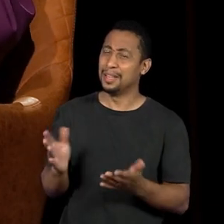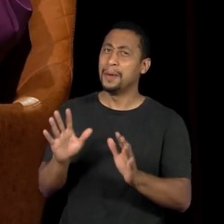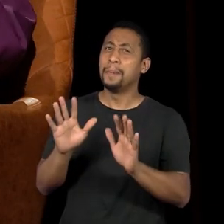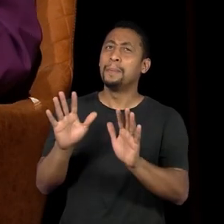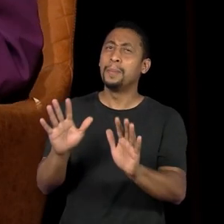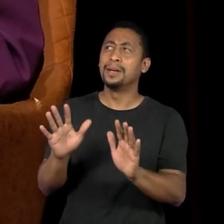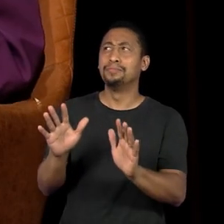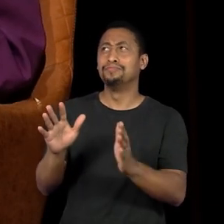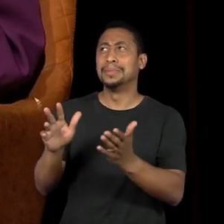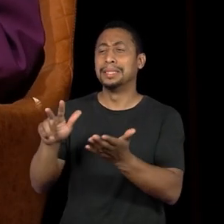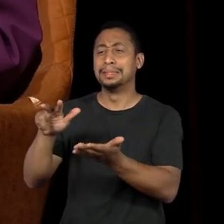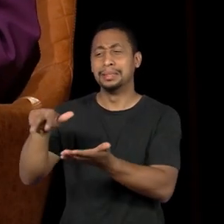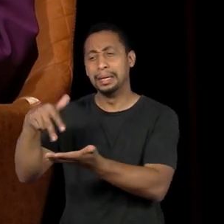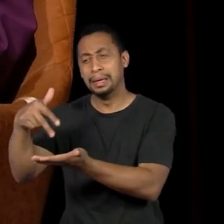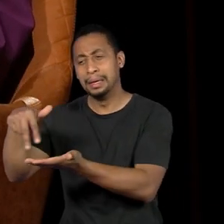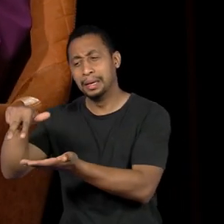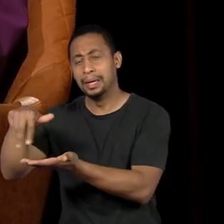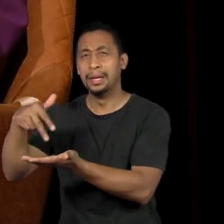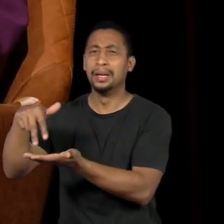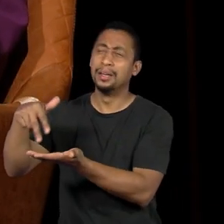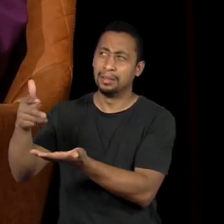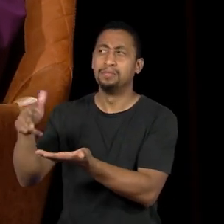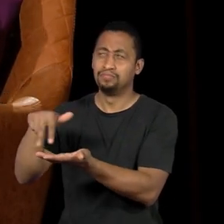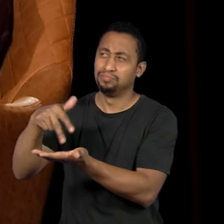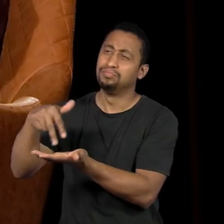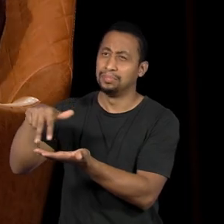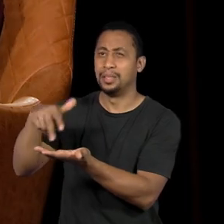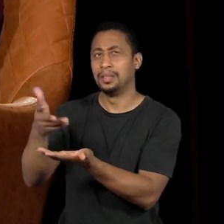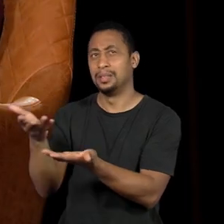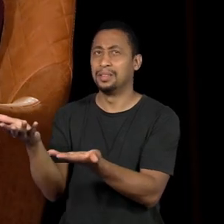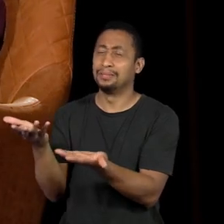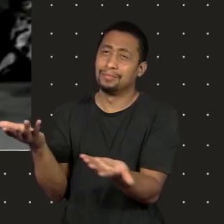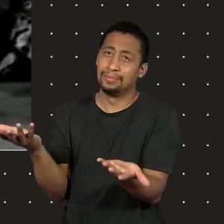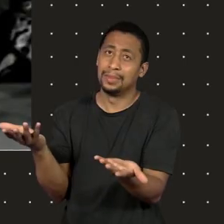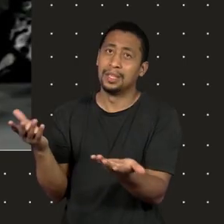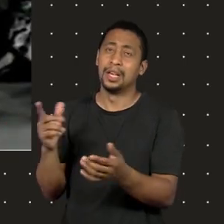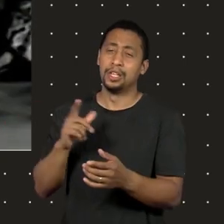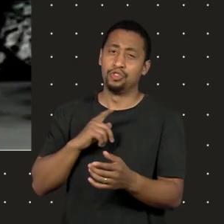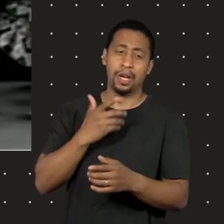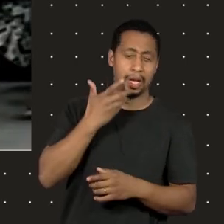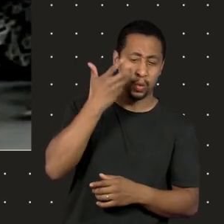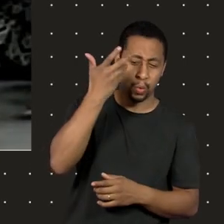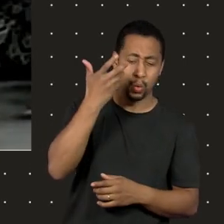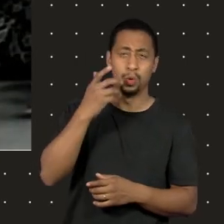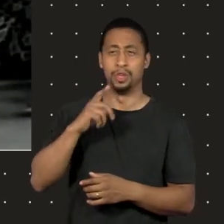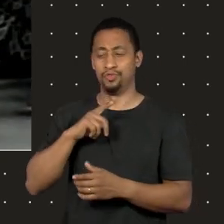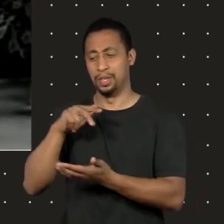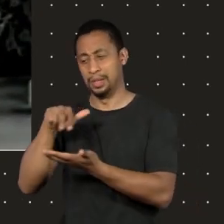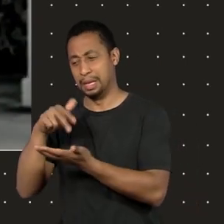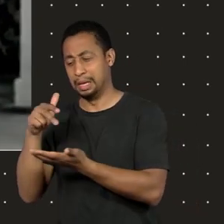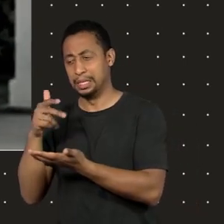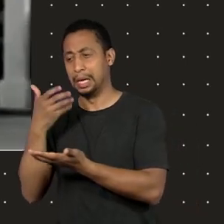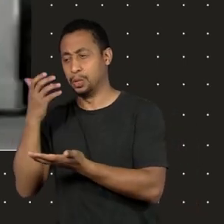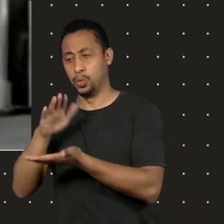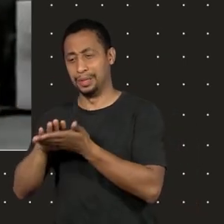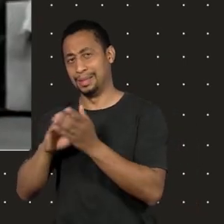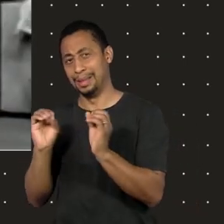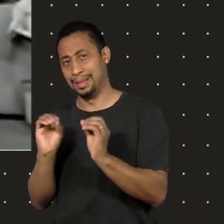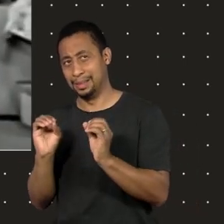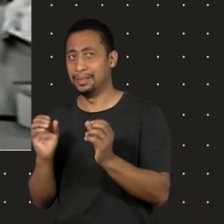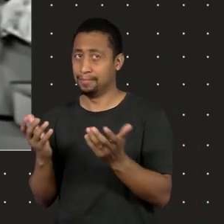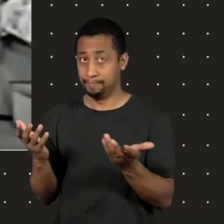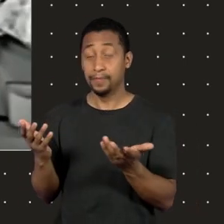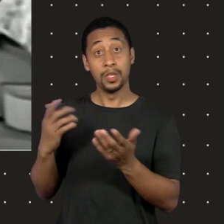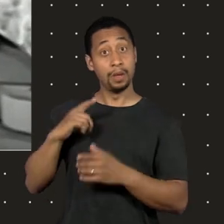fragmentos, danças atrás do cantor, ou então sem o cantor. Tem uma que ficou muito famosa, que